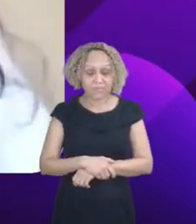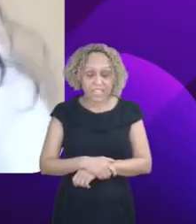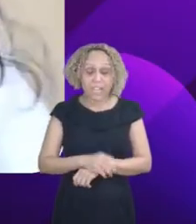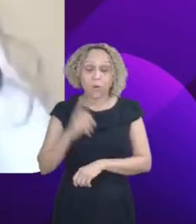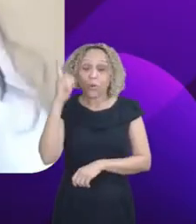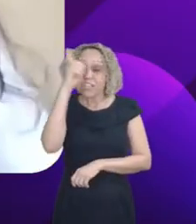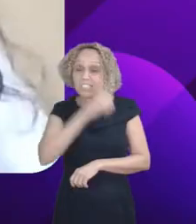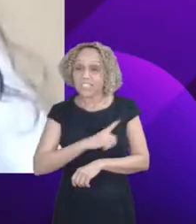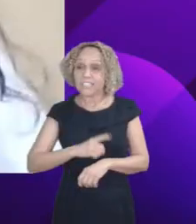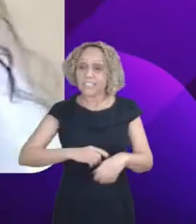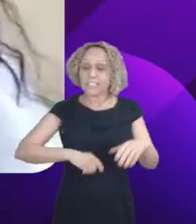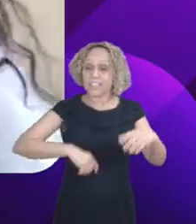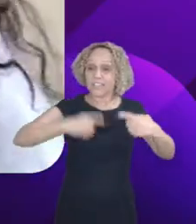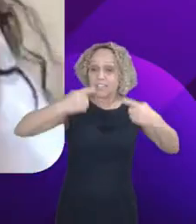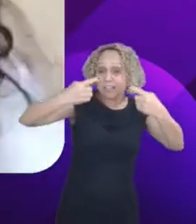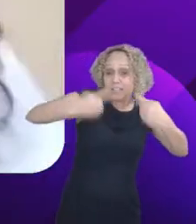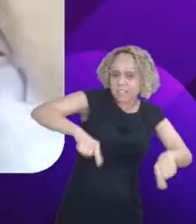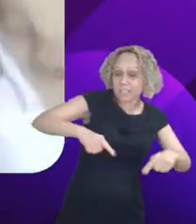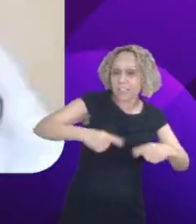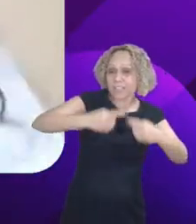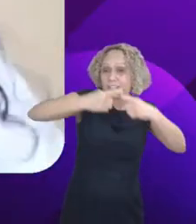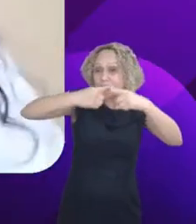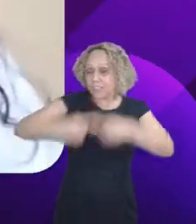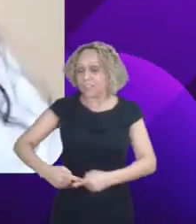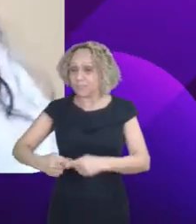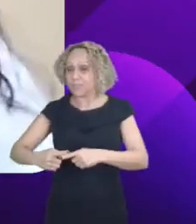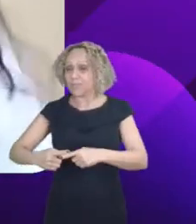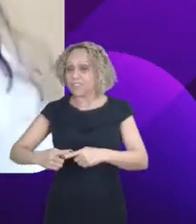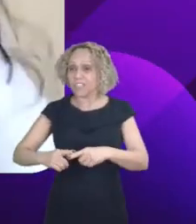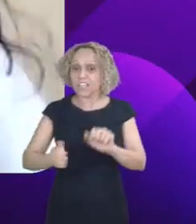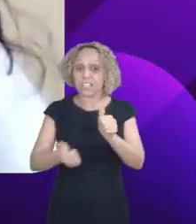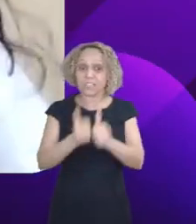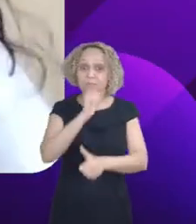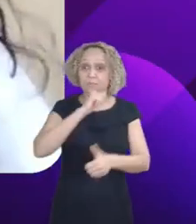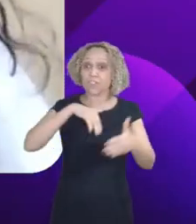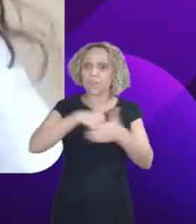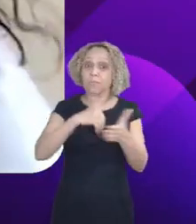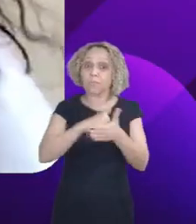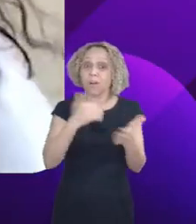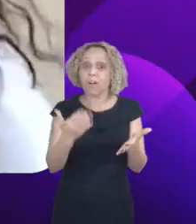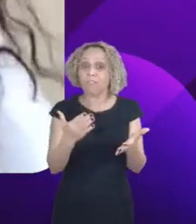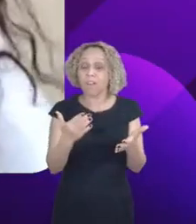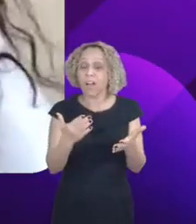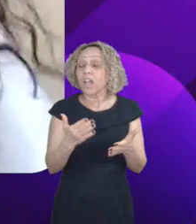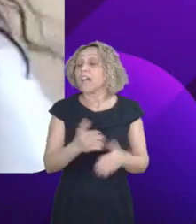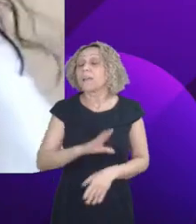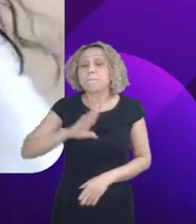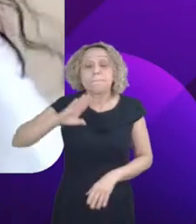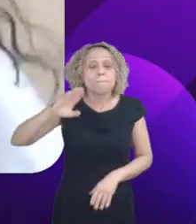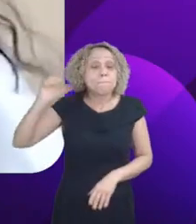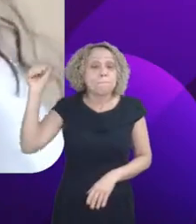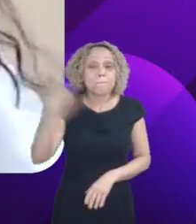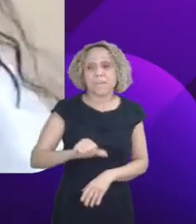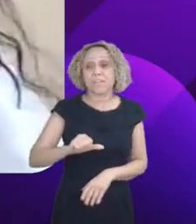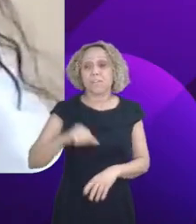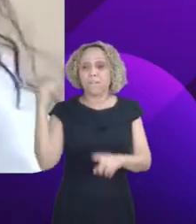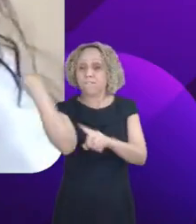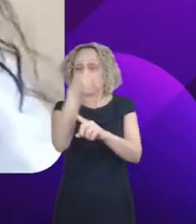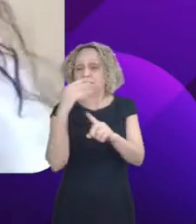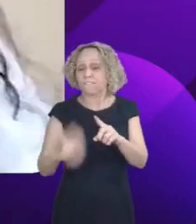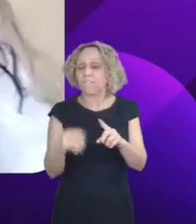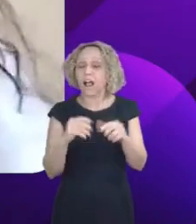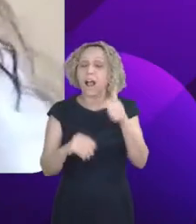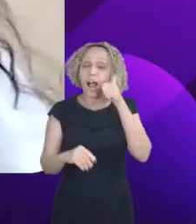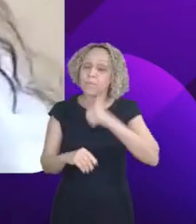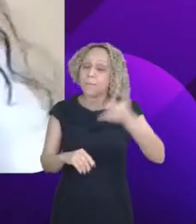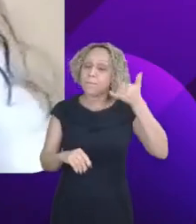registro de ligações para o 190. O time ganhando ou perdendo. Então, nós passamos a ir para os estádios e entramos com a campanha.